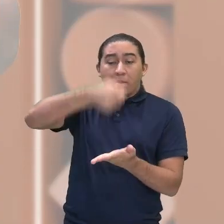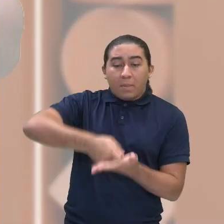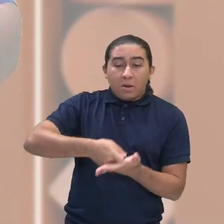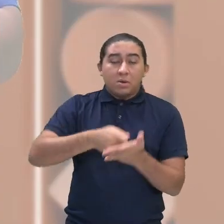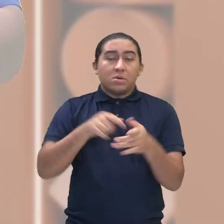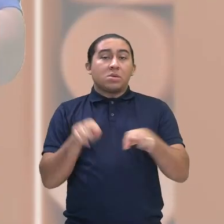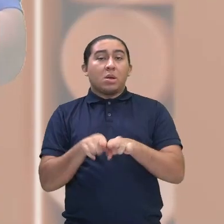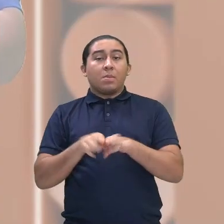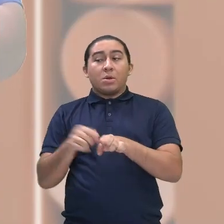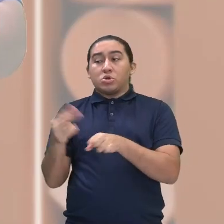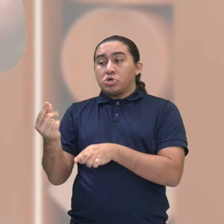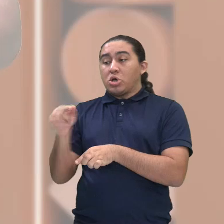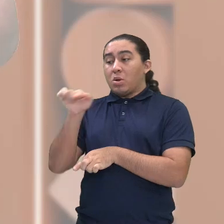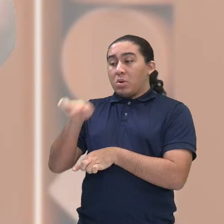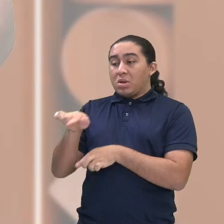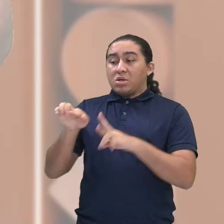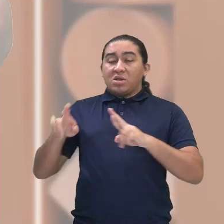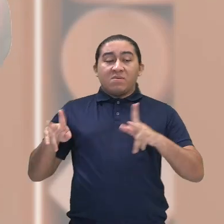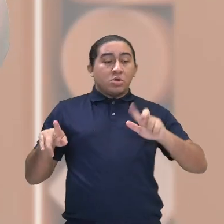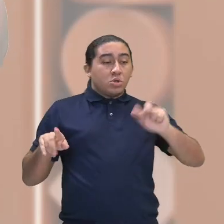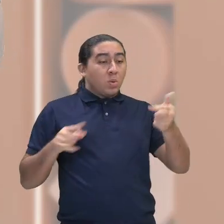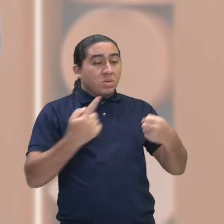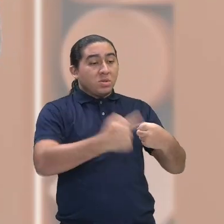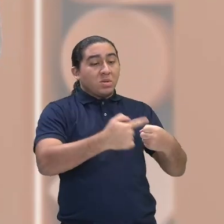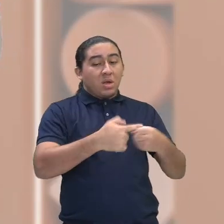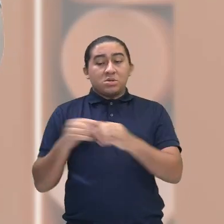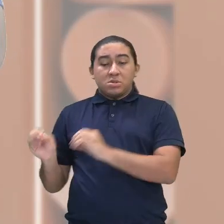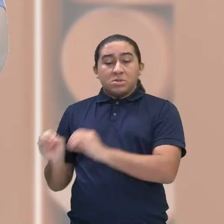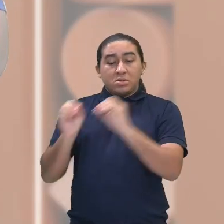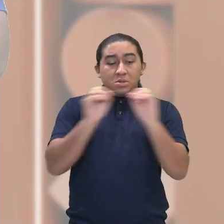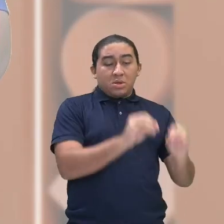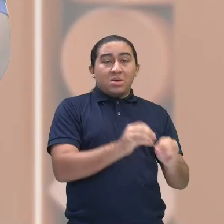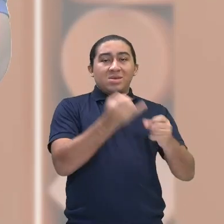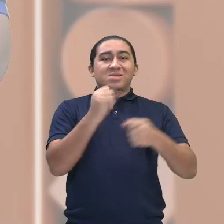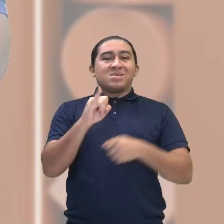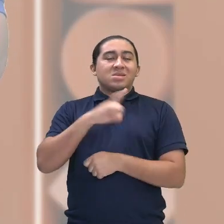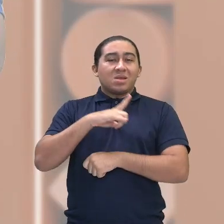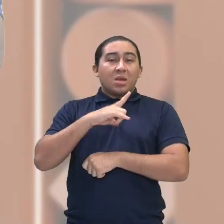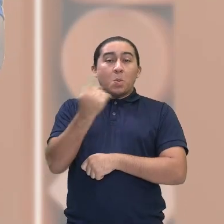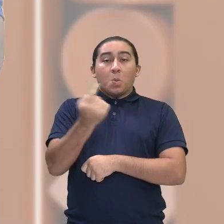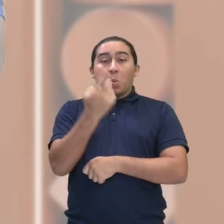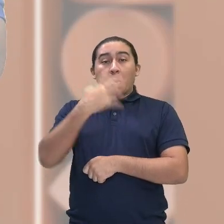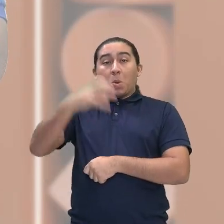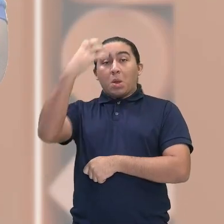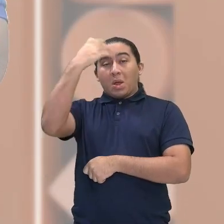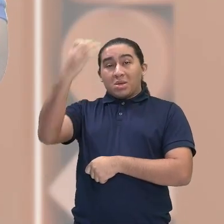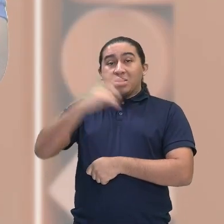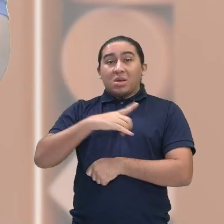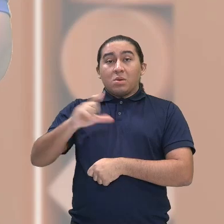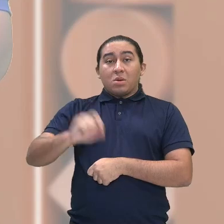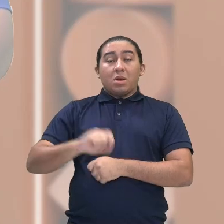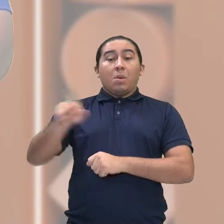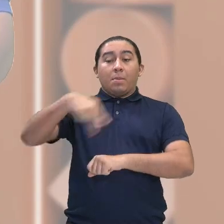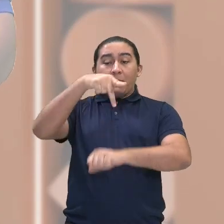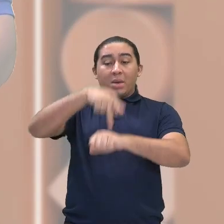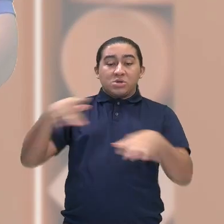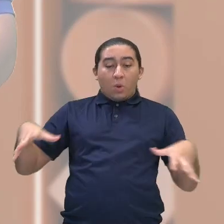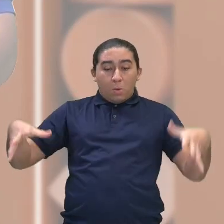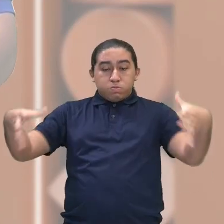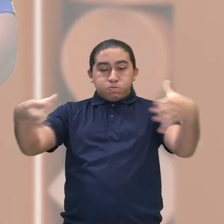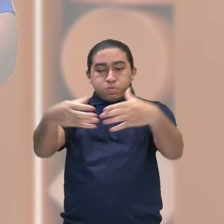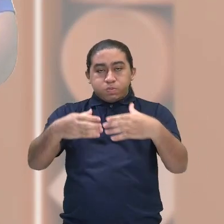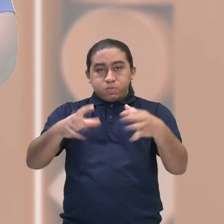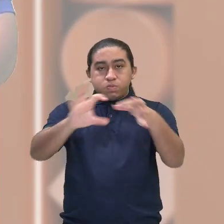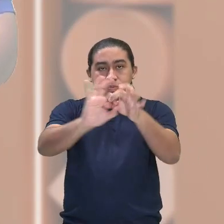de acordo de uma cidade para outra. Então, se existisse um rei que unificasse todos os territórios e os senhores feudais perdessem poder, podia